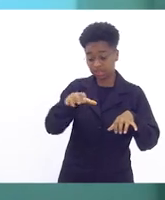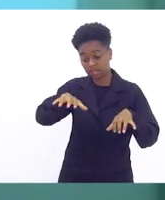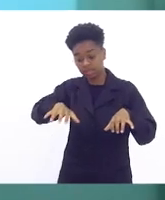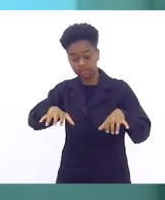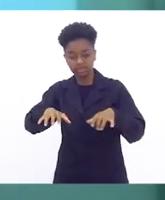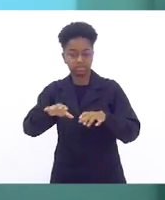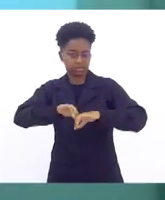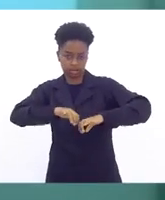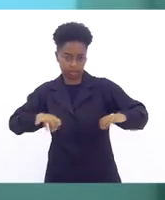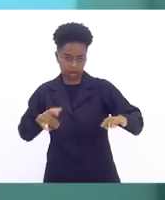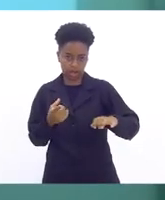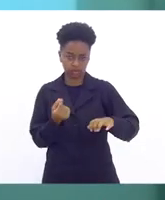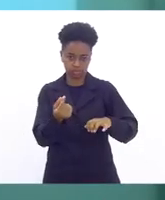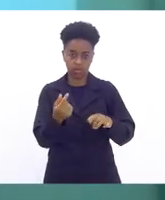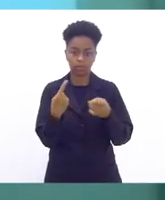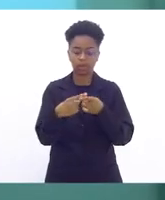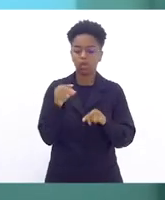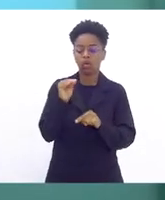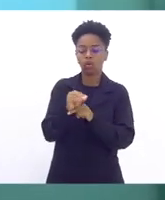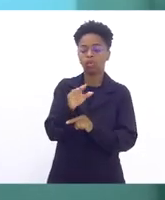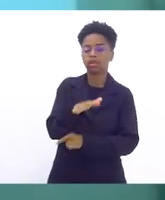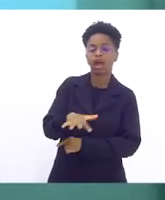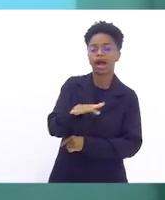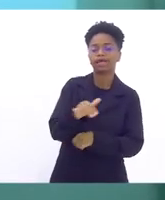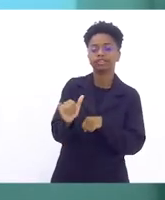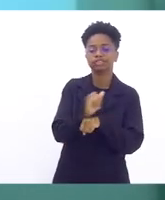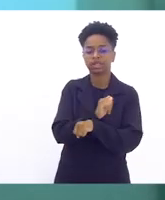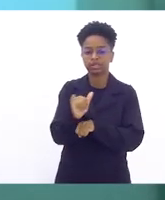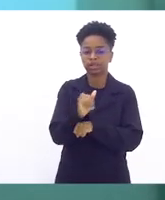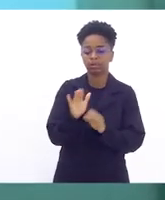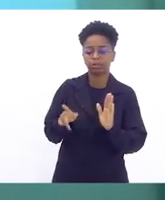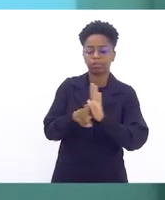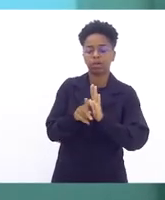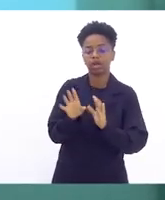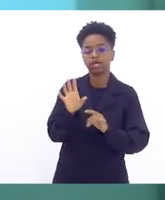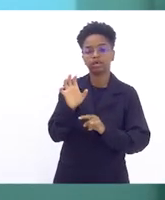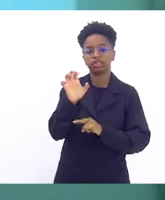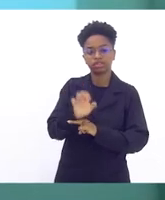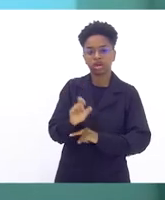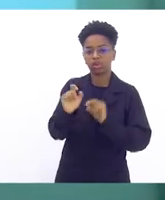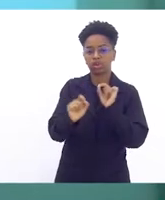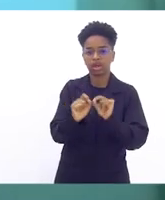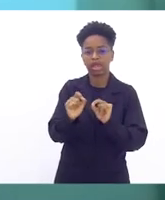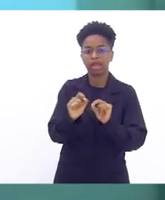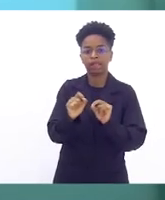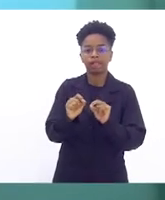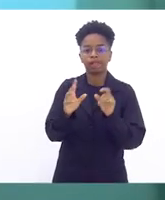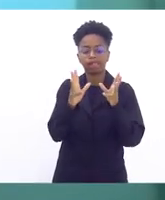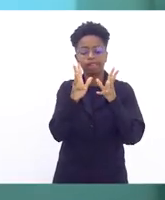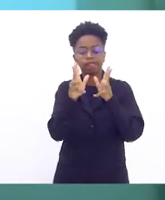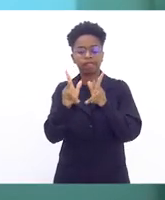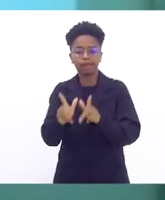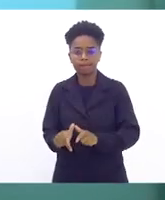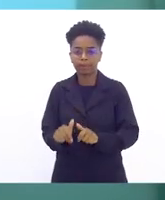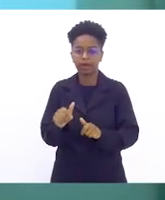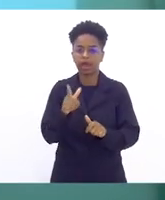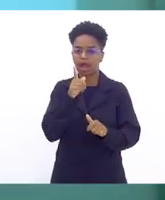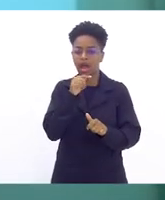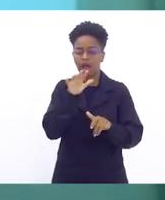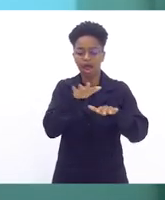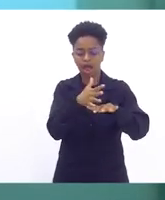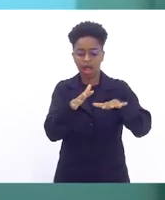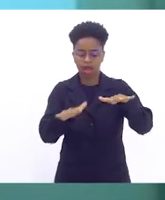de um setor é estratégico para o estado que é o programa de despoluição da Baía de Guanabara